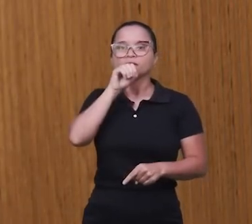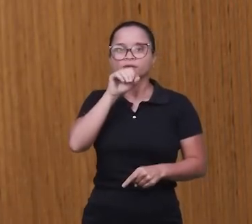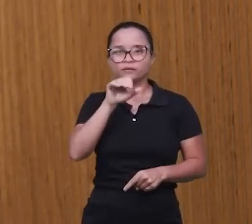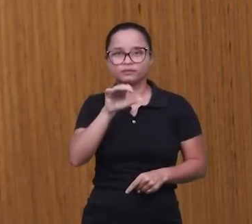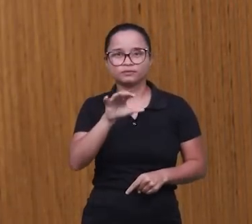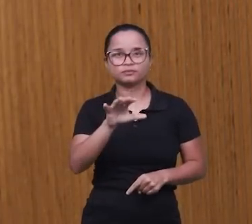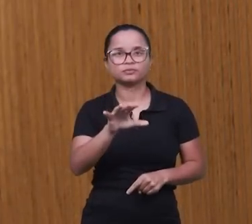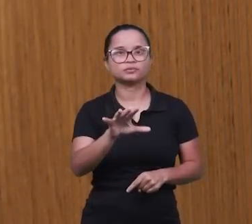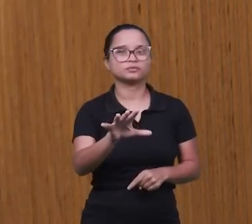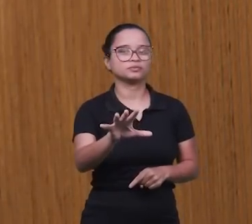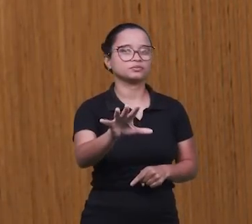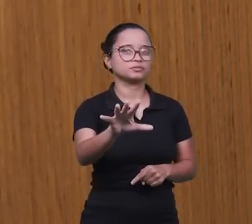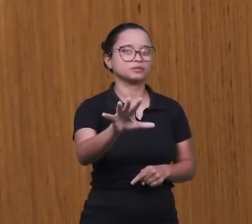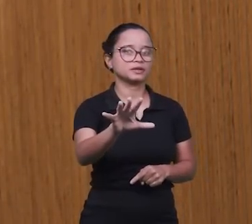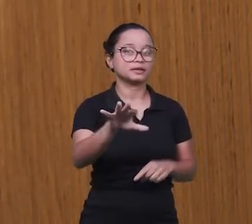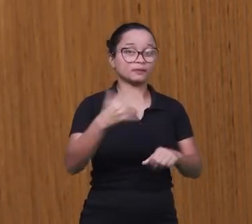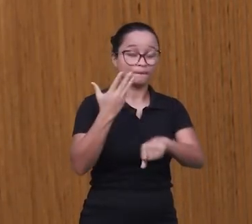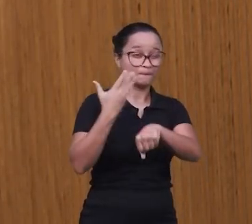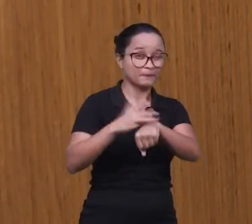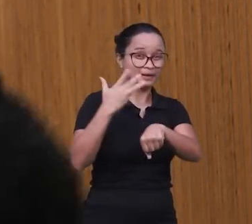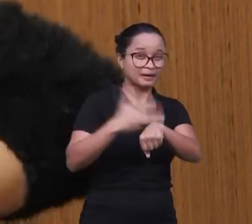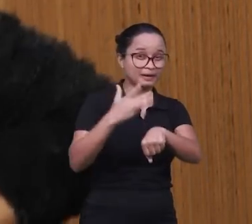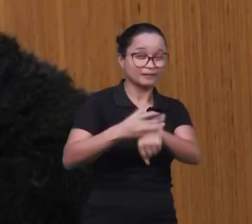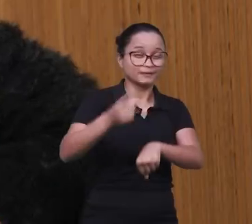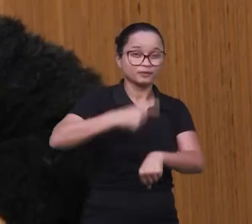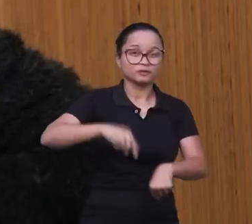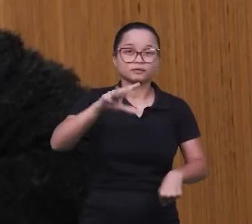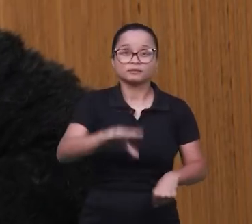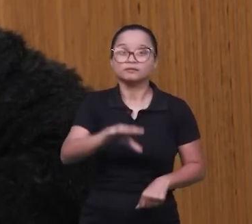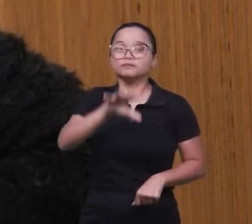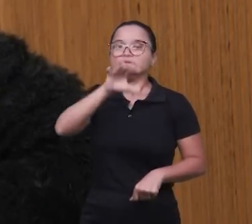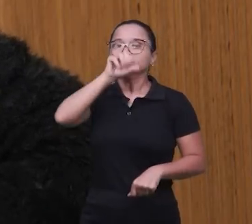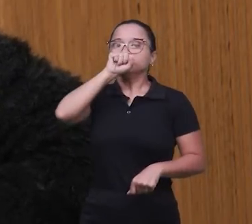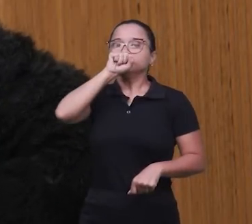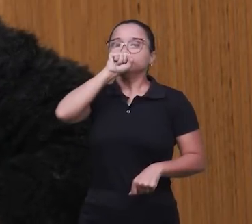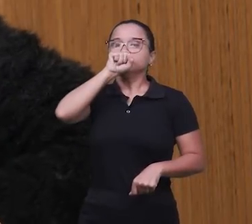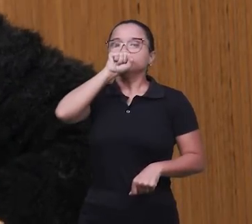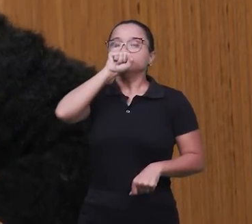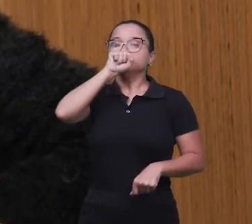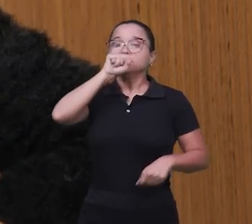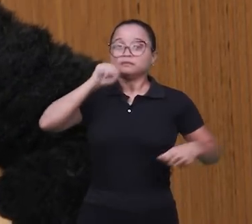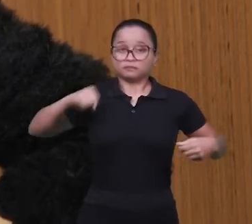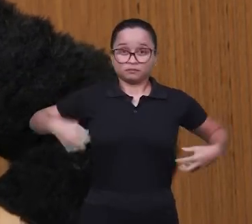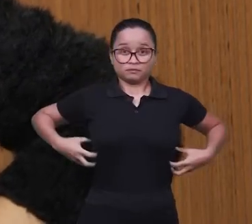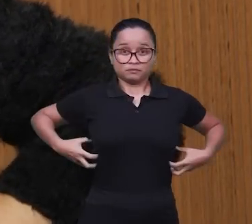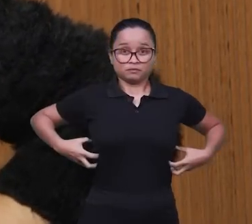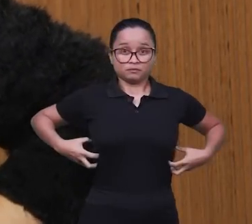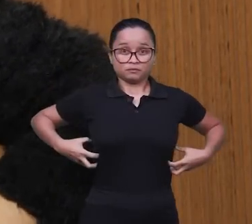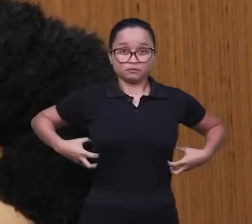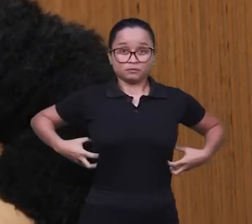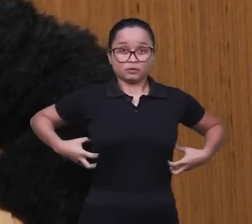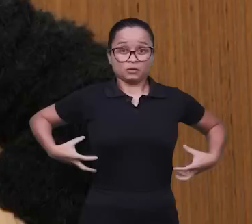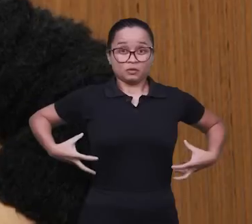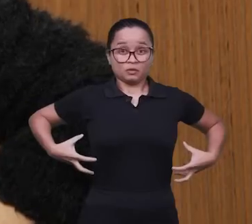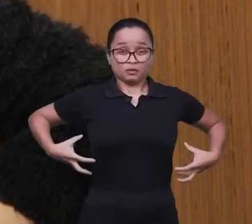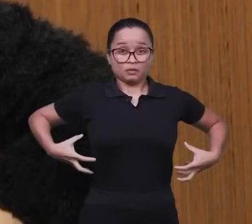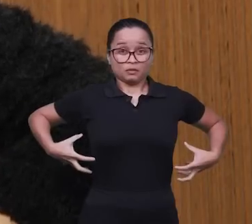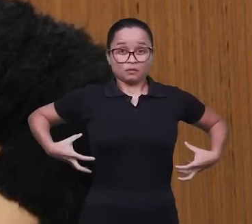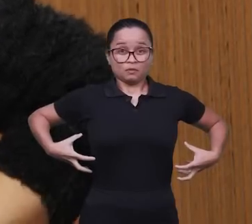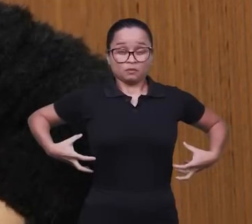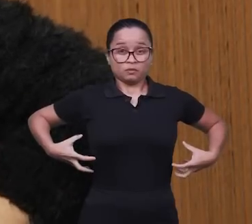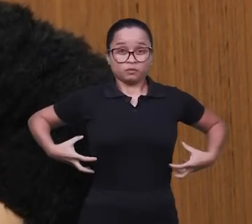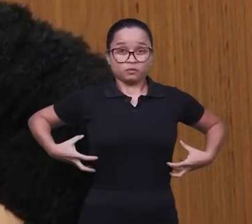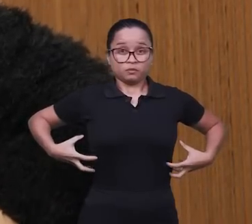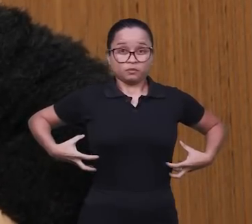ar. Então, essa é a nossa prática de inspiração. Inspirou? Aqui eu